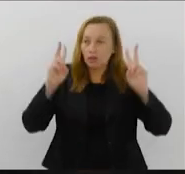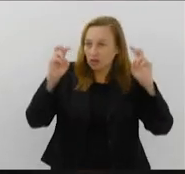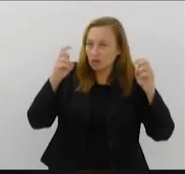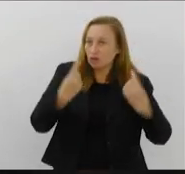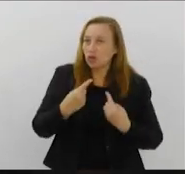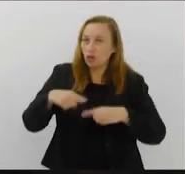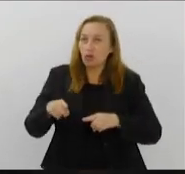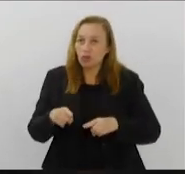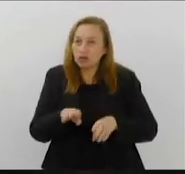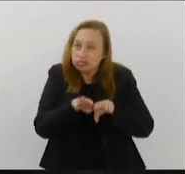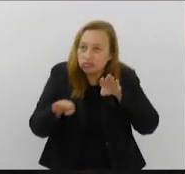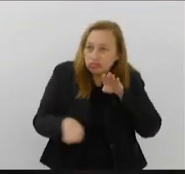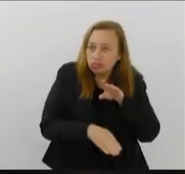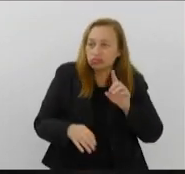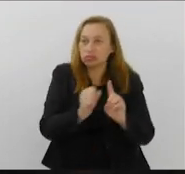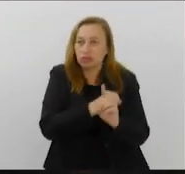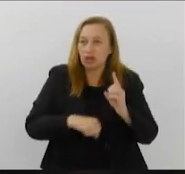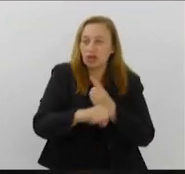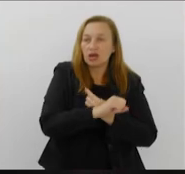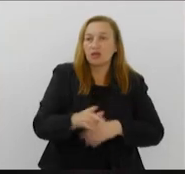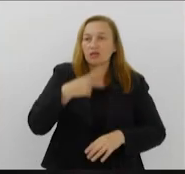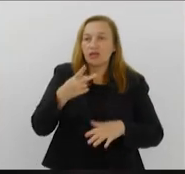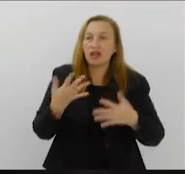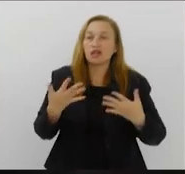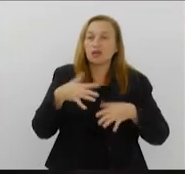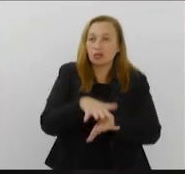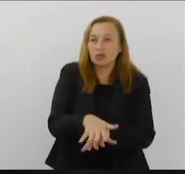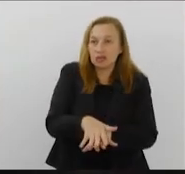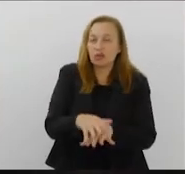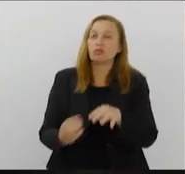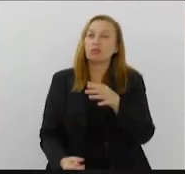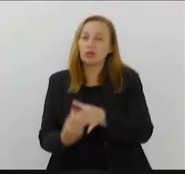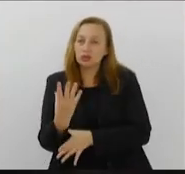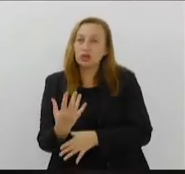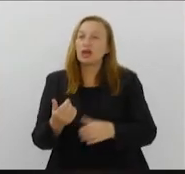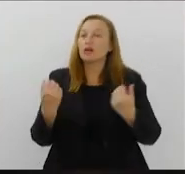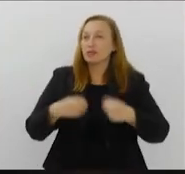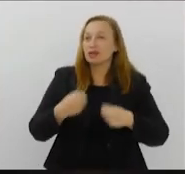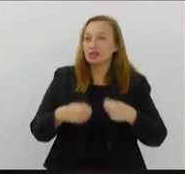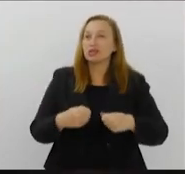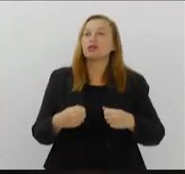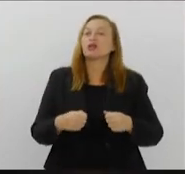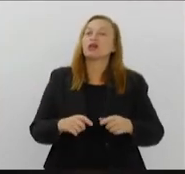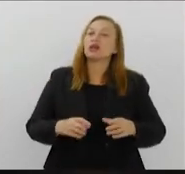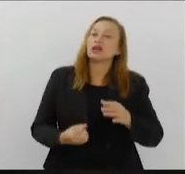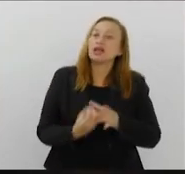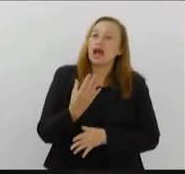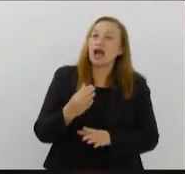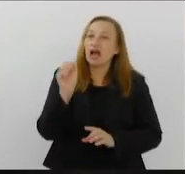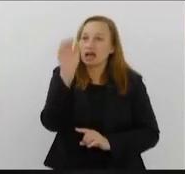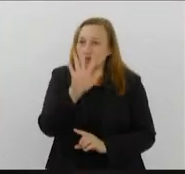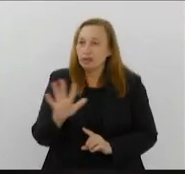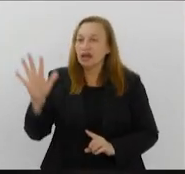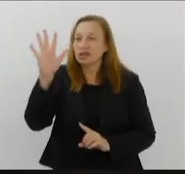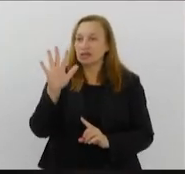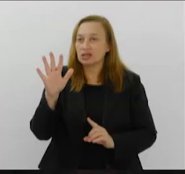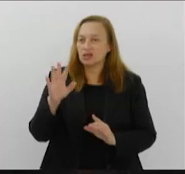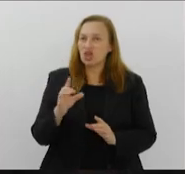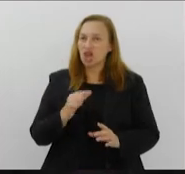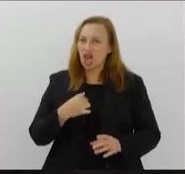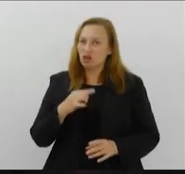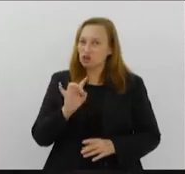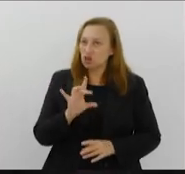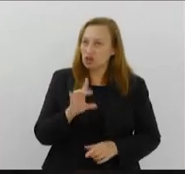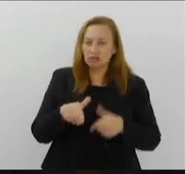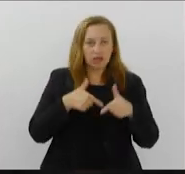combate à desigualdade social, quando a gente fala de inclusão produtiva, a gente tem que construir a nível Brasil. Eu não posso estar trabalhando sozinho, eu